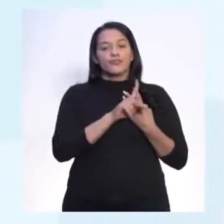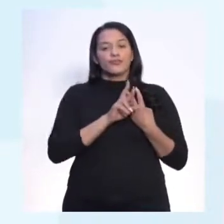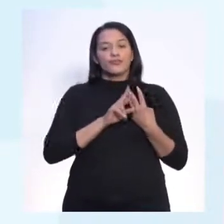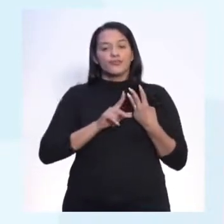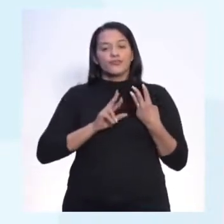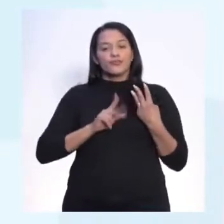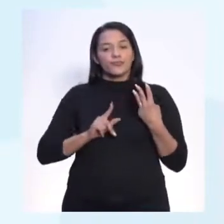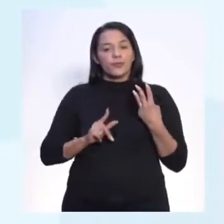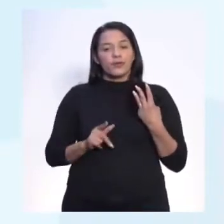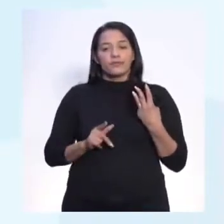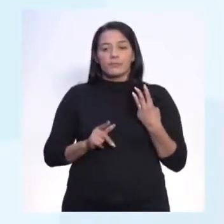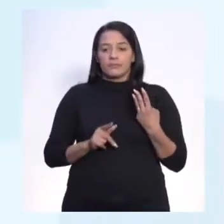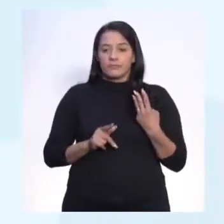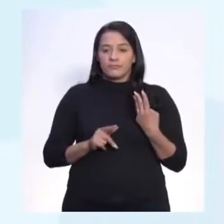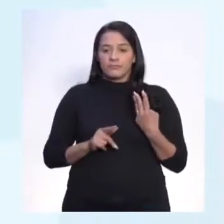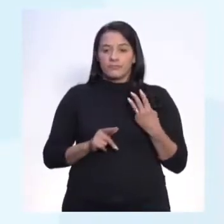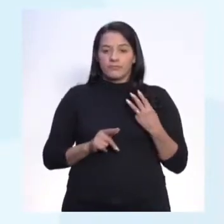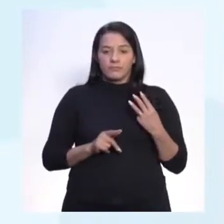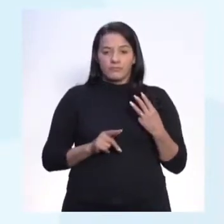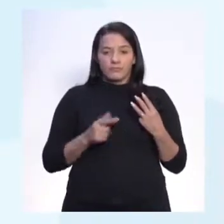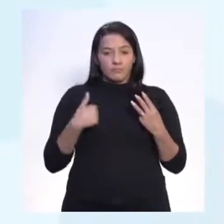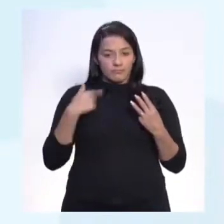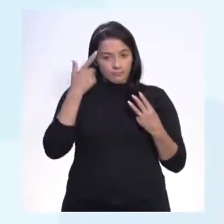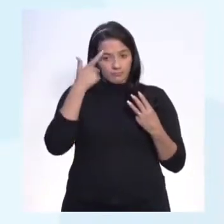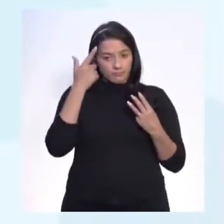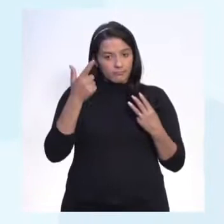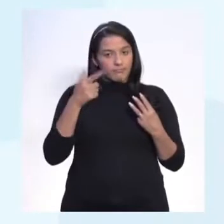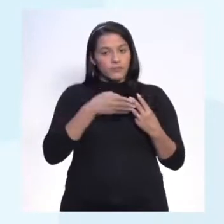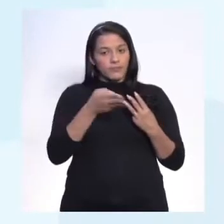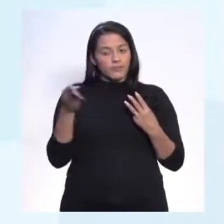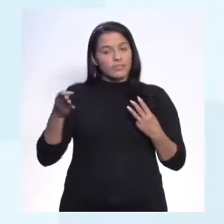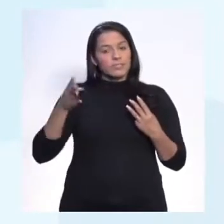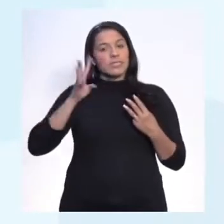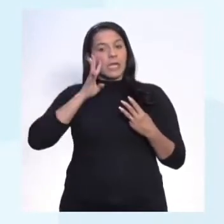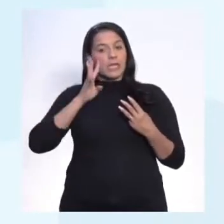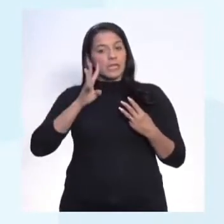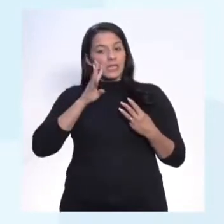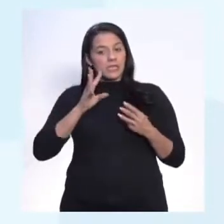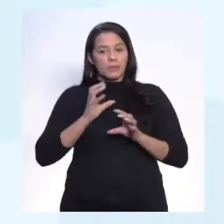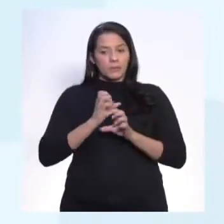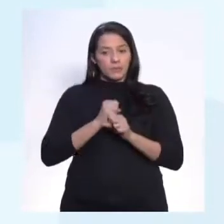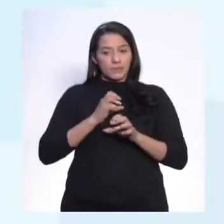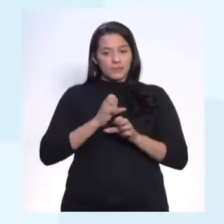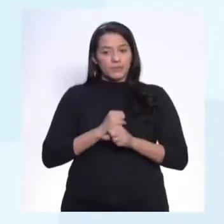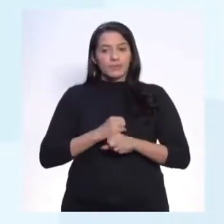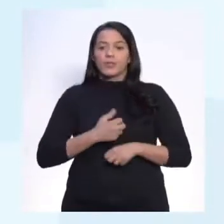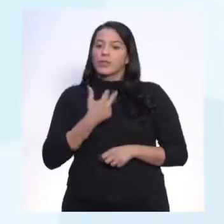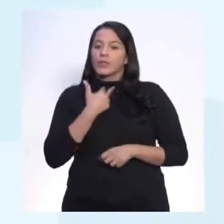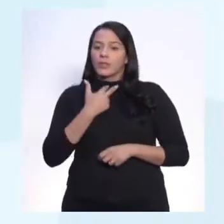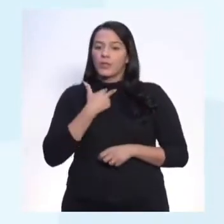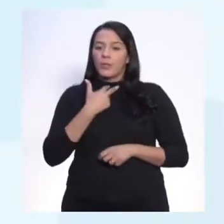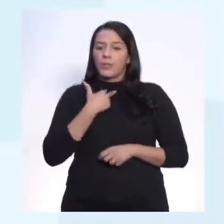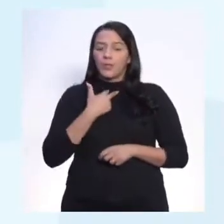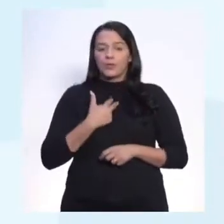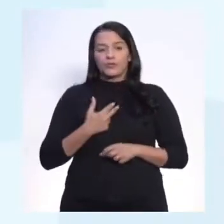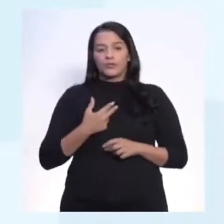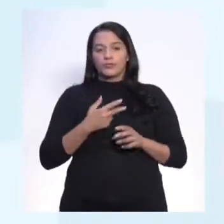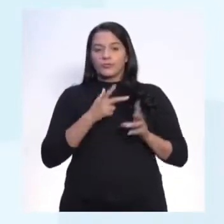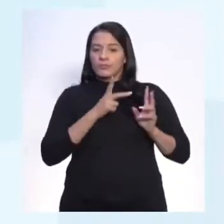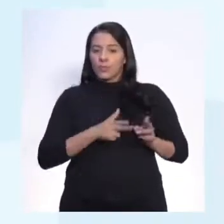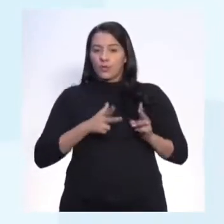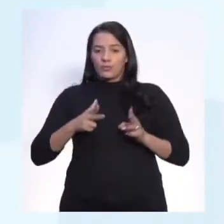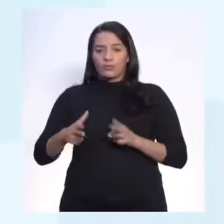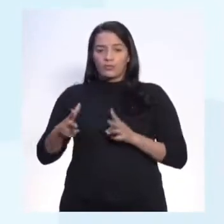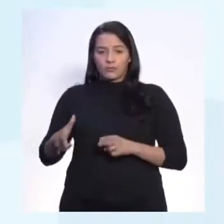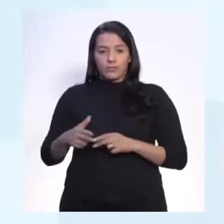mesmo tempo. Então, preste atenção na hora de fazer a continha, porque aqui não pode repetir.